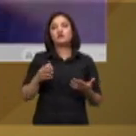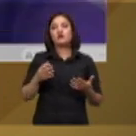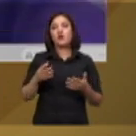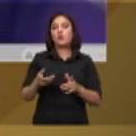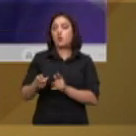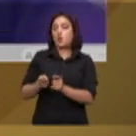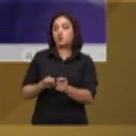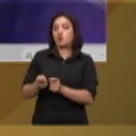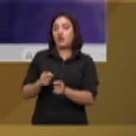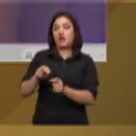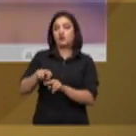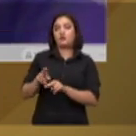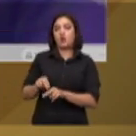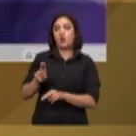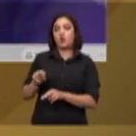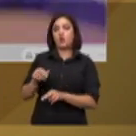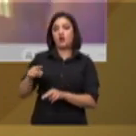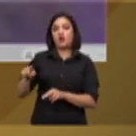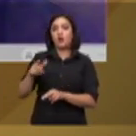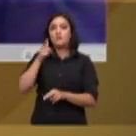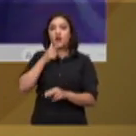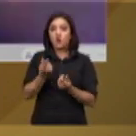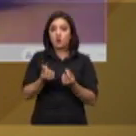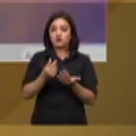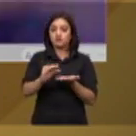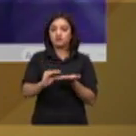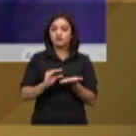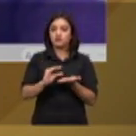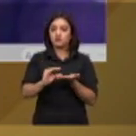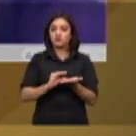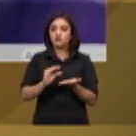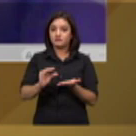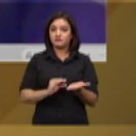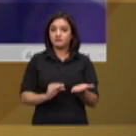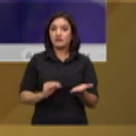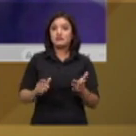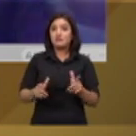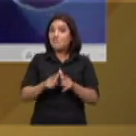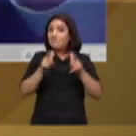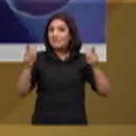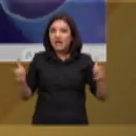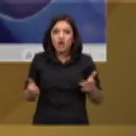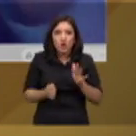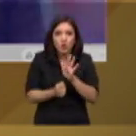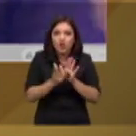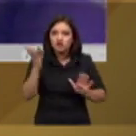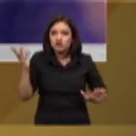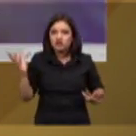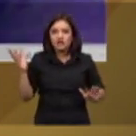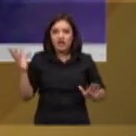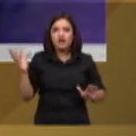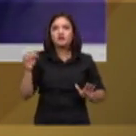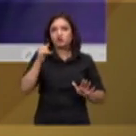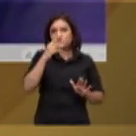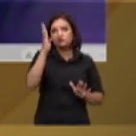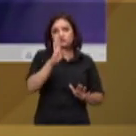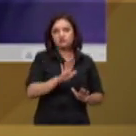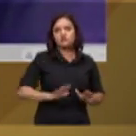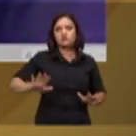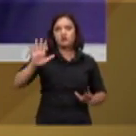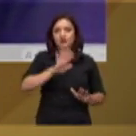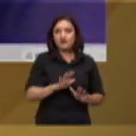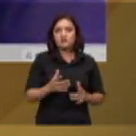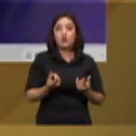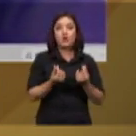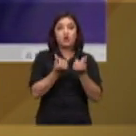da melhor maneira para colher as maiores apostas possíveis em todo o território nacional e